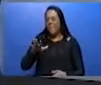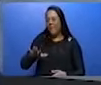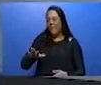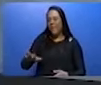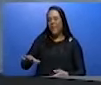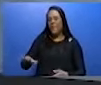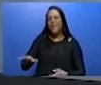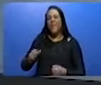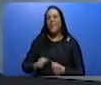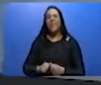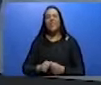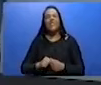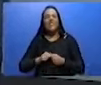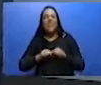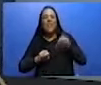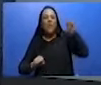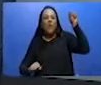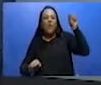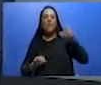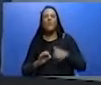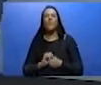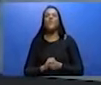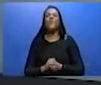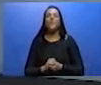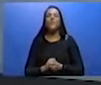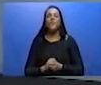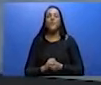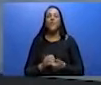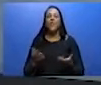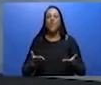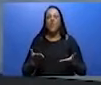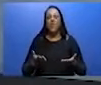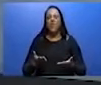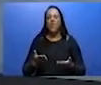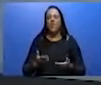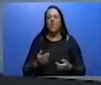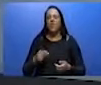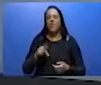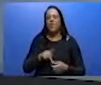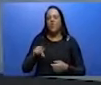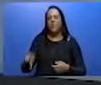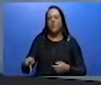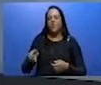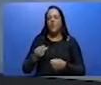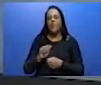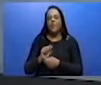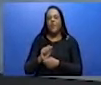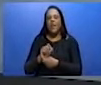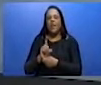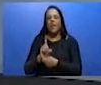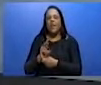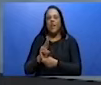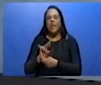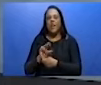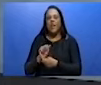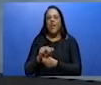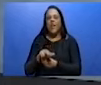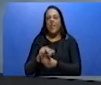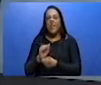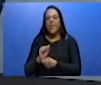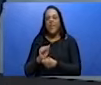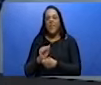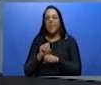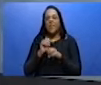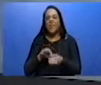que nós somos? Então vamos lá. Hoje a professora Adriana veio com história. Vamos lá